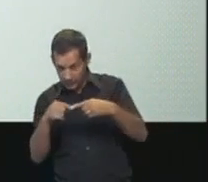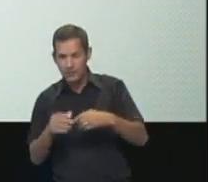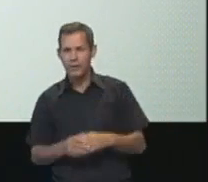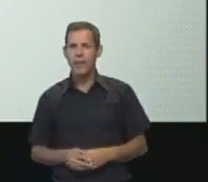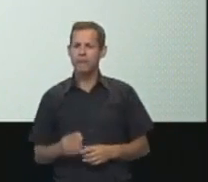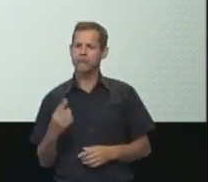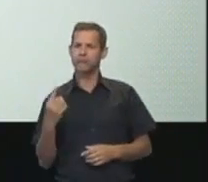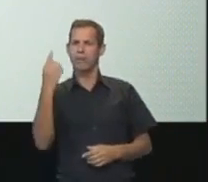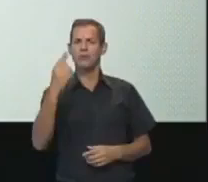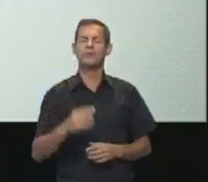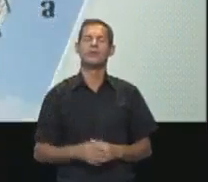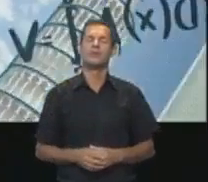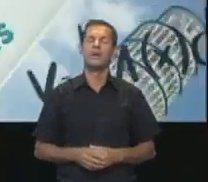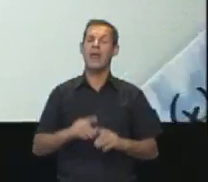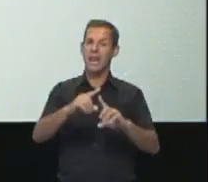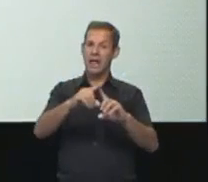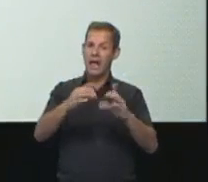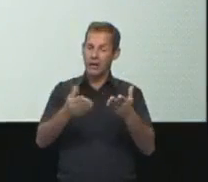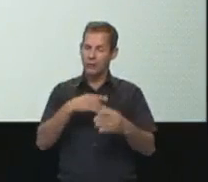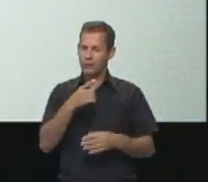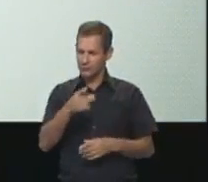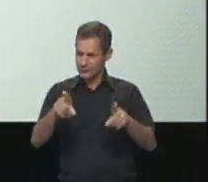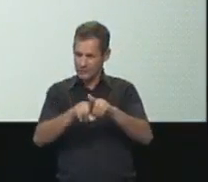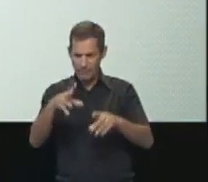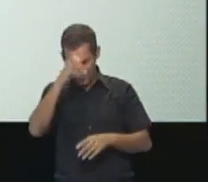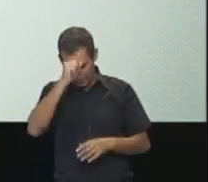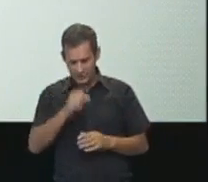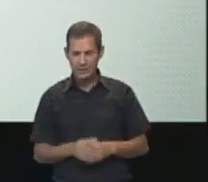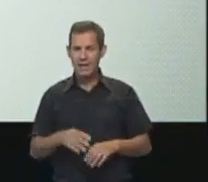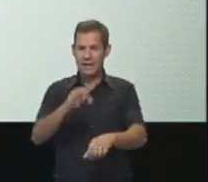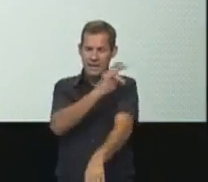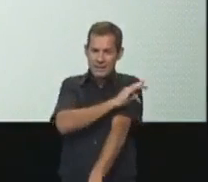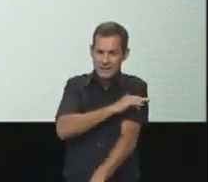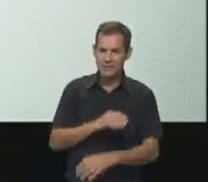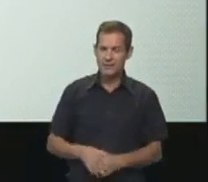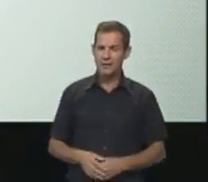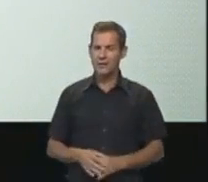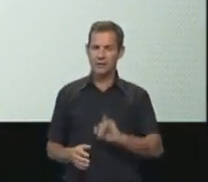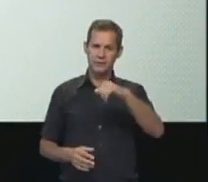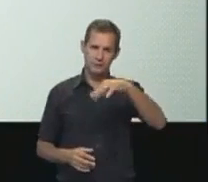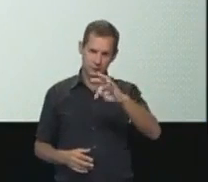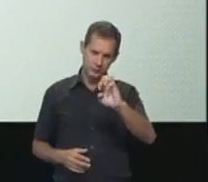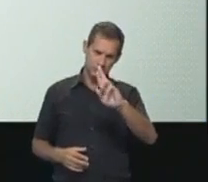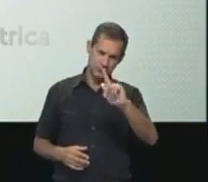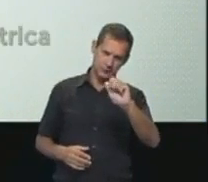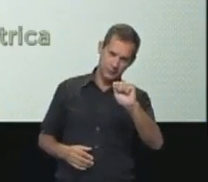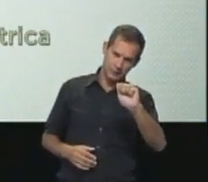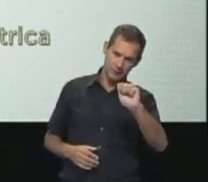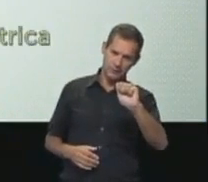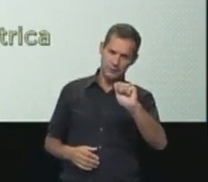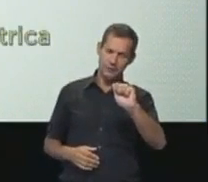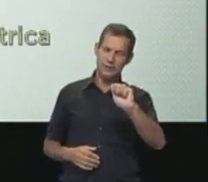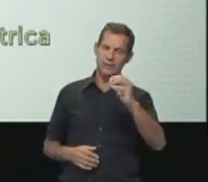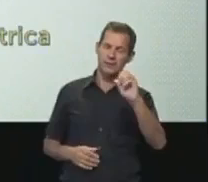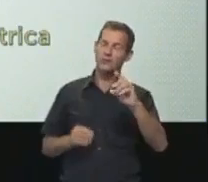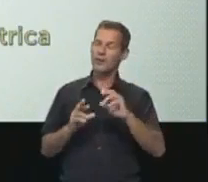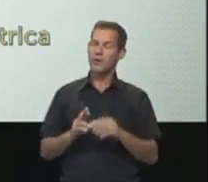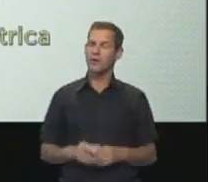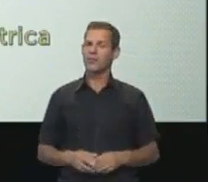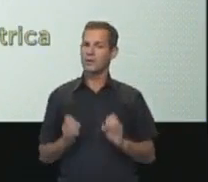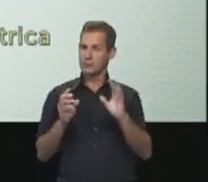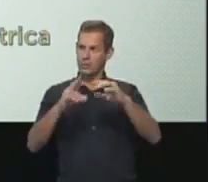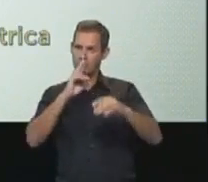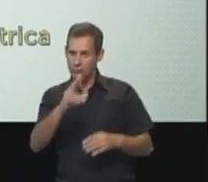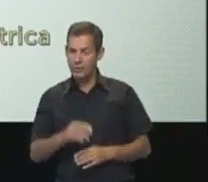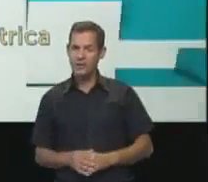à altura. A partir de agora, você também aprenderá técnicas de integração especiais para resolver as